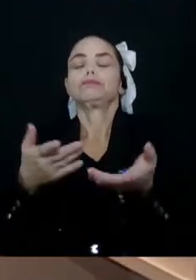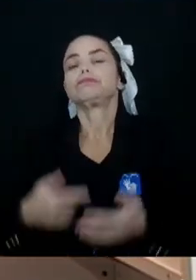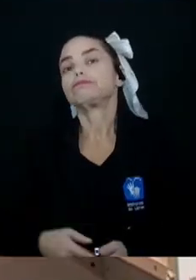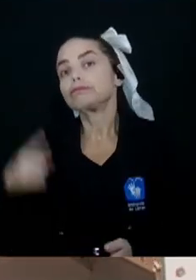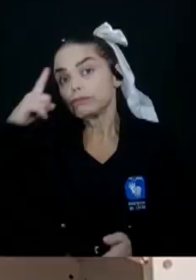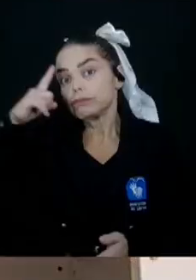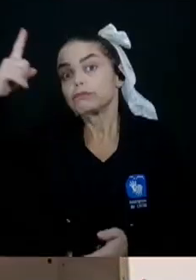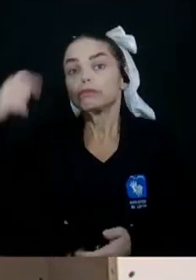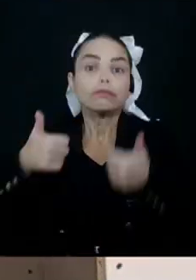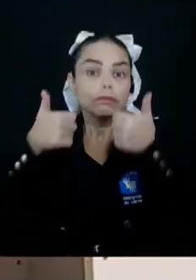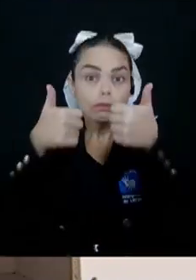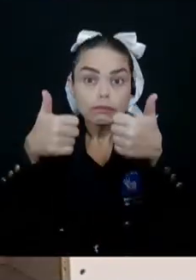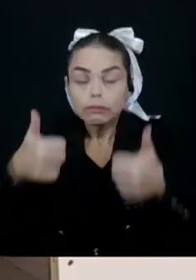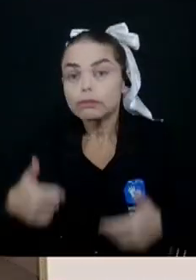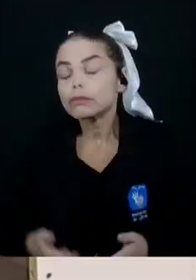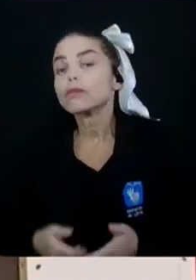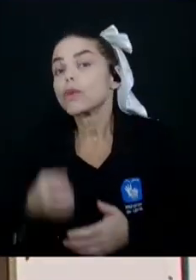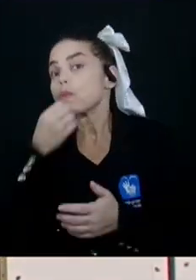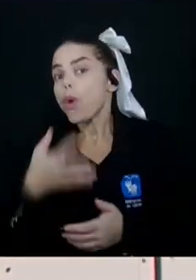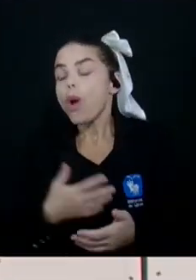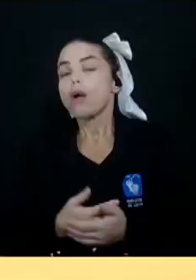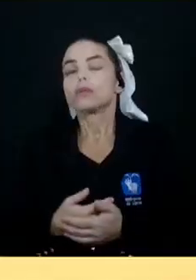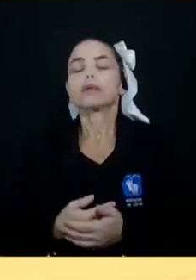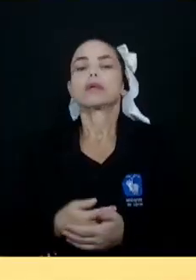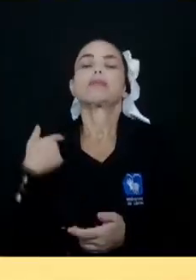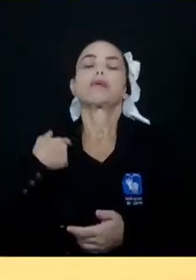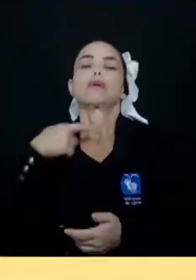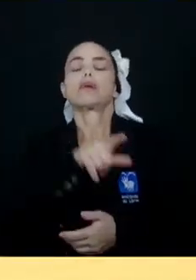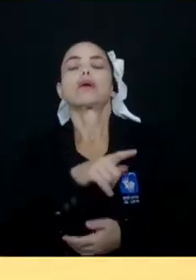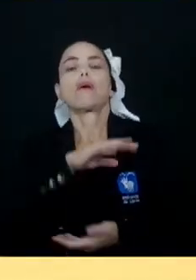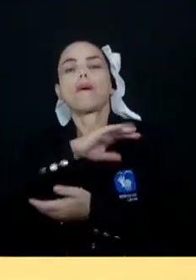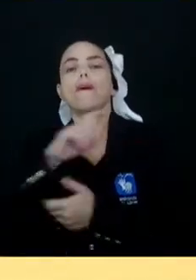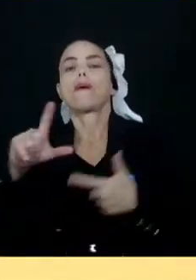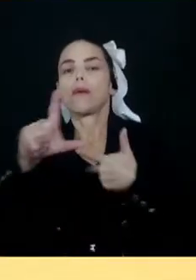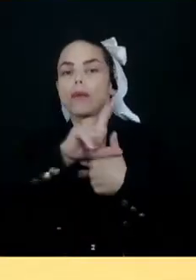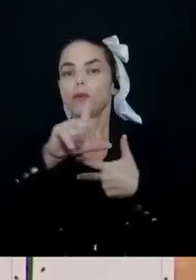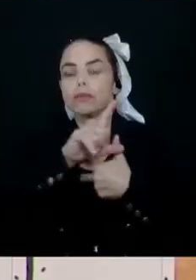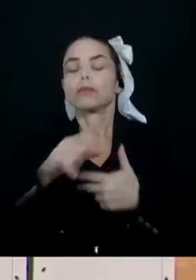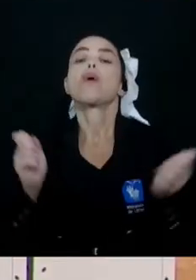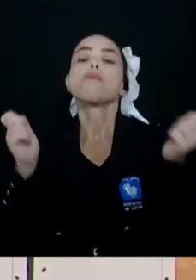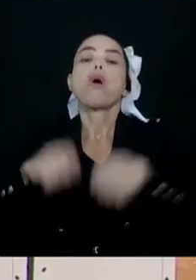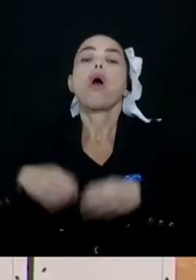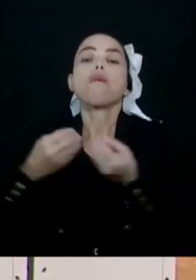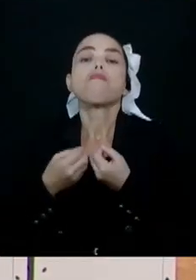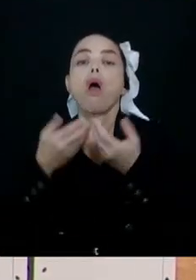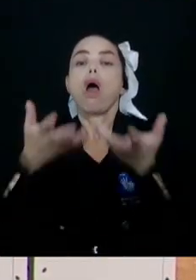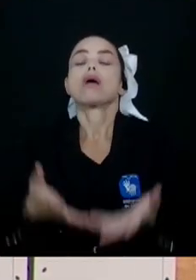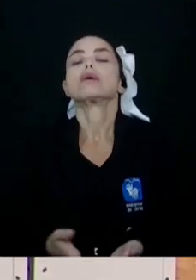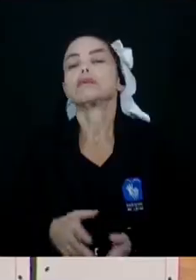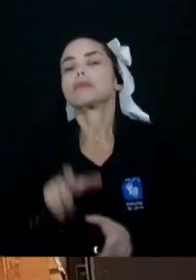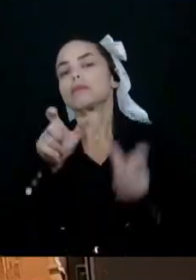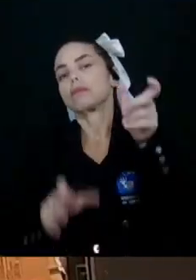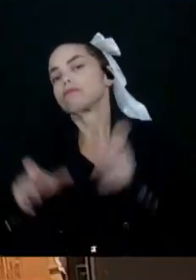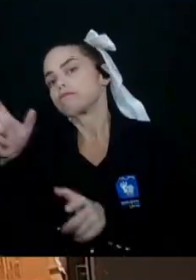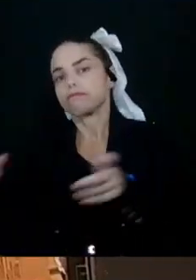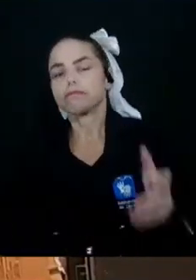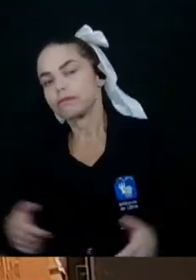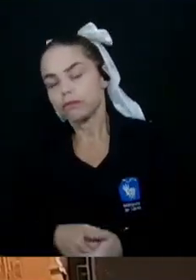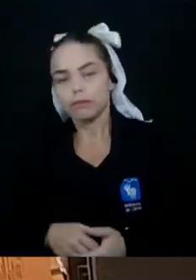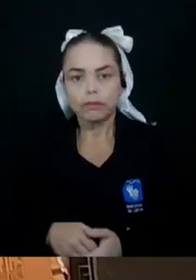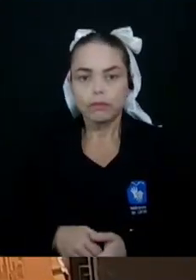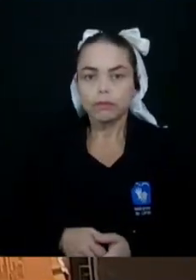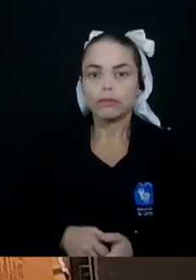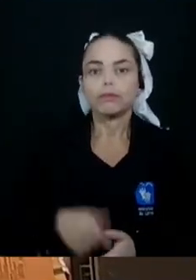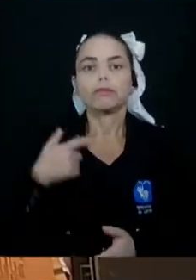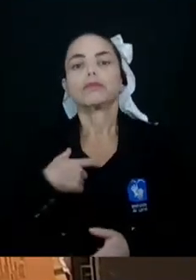mesmo considerados inservíveis para o Legislativo, ainda possam atender demandas de outros setores. Inservível é só o